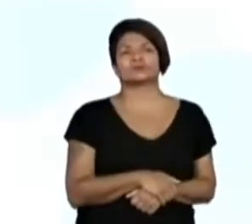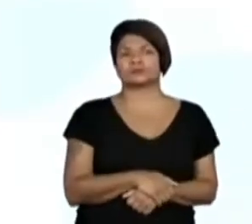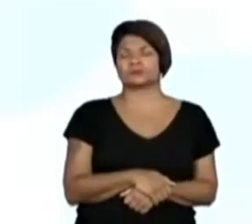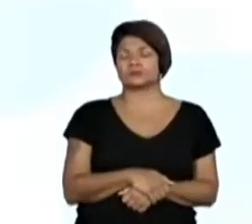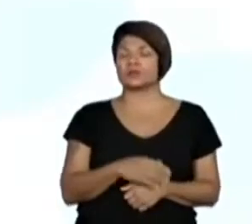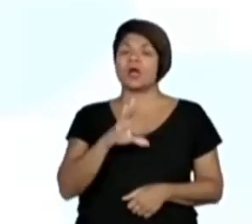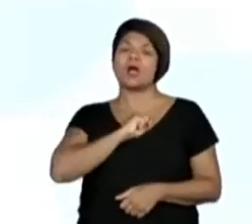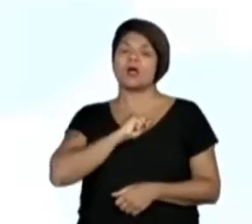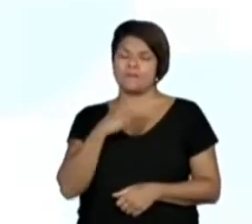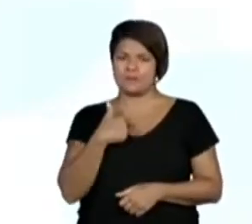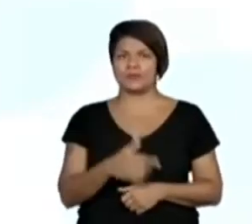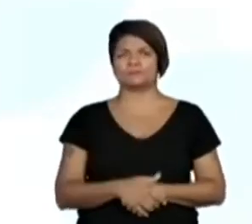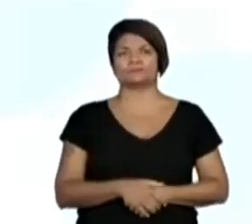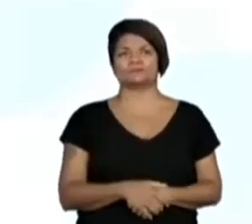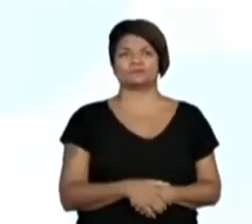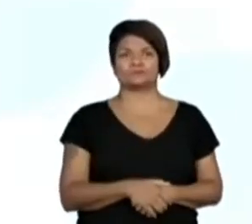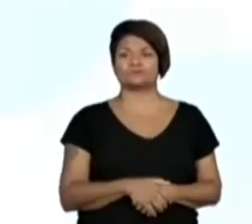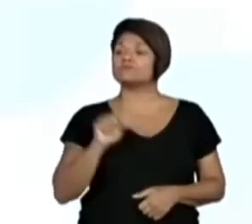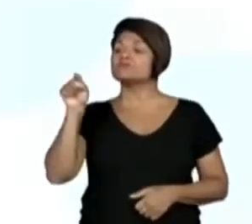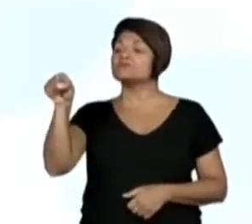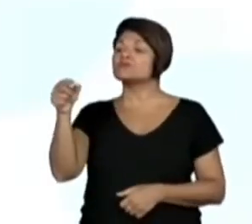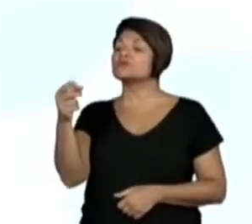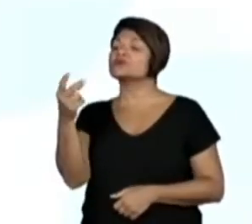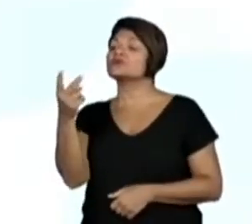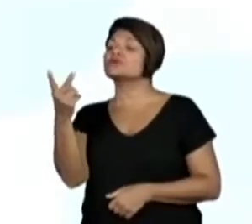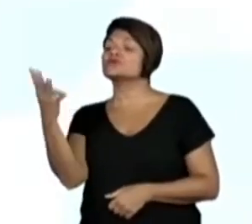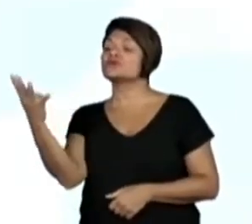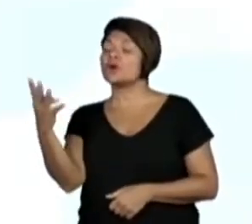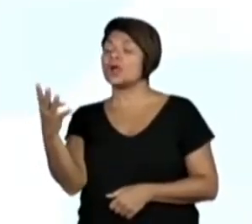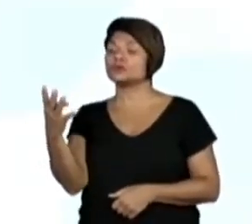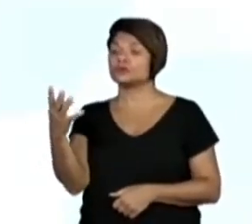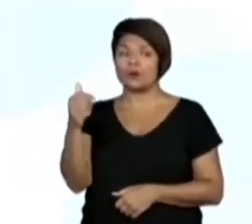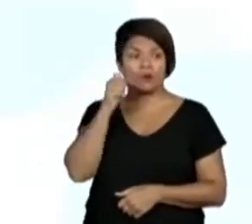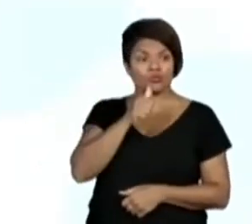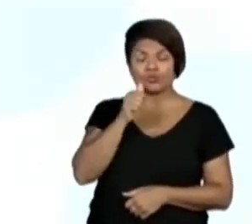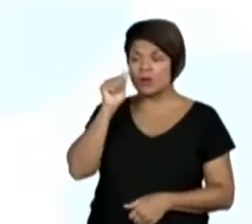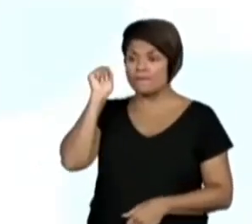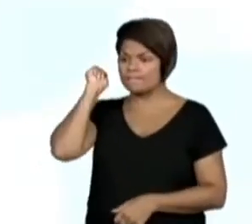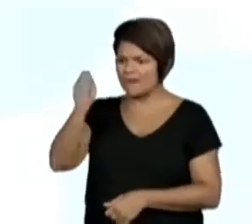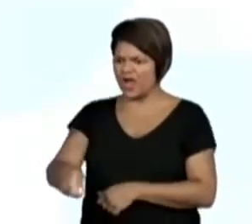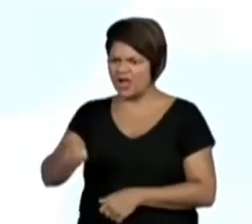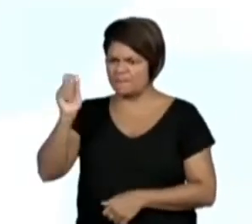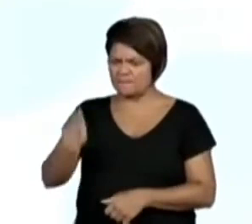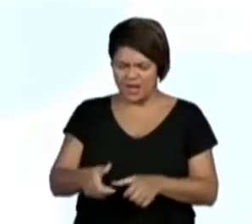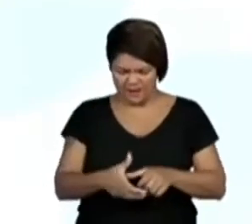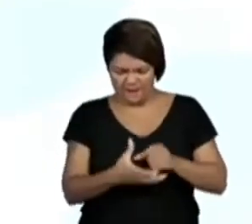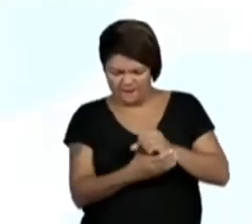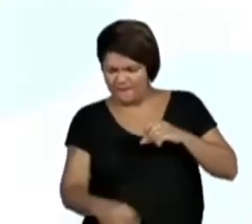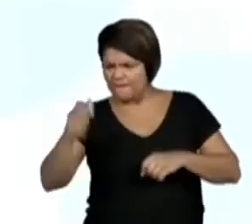Olha só, lá na rua 24, a mulher matou um sapo com a sola do